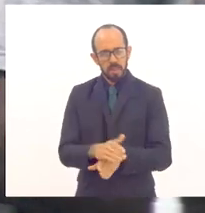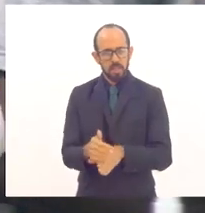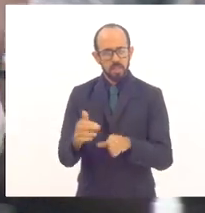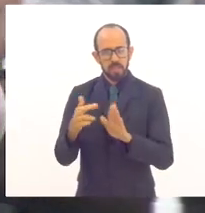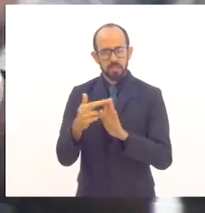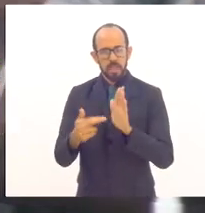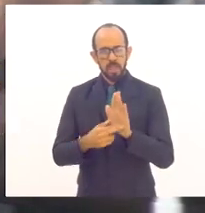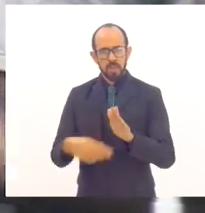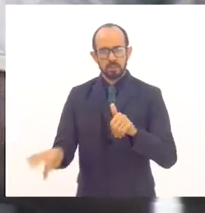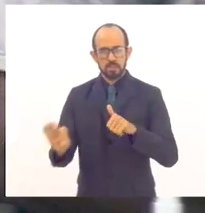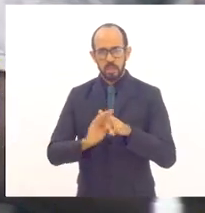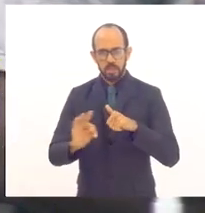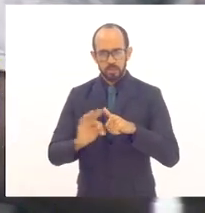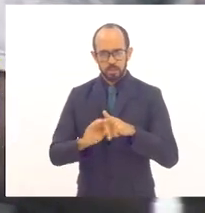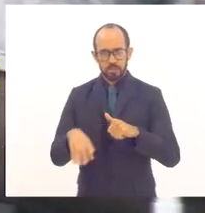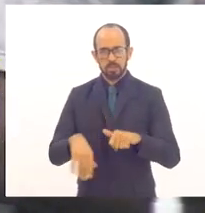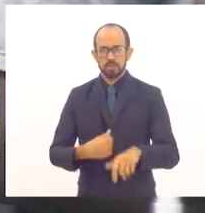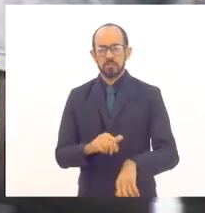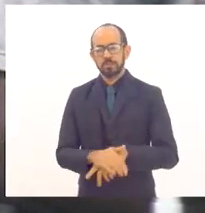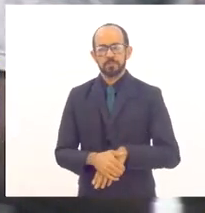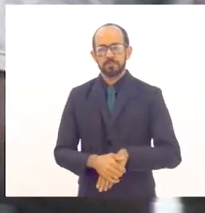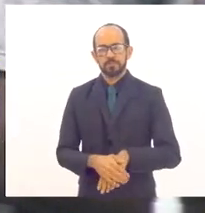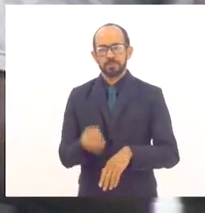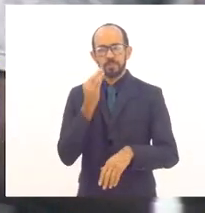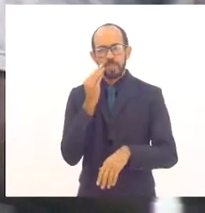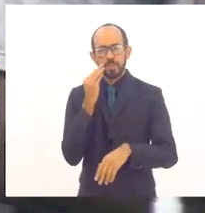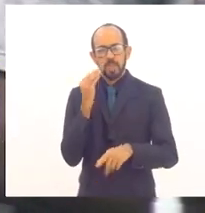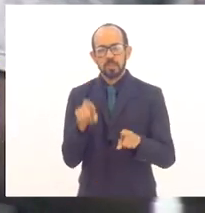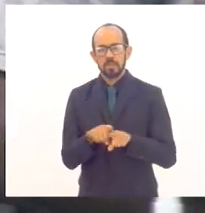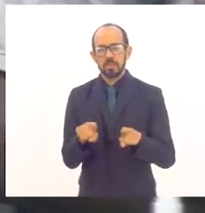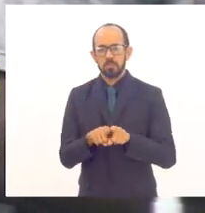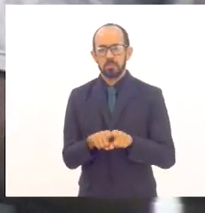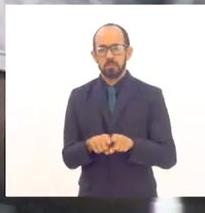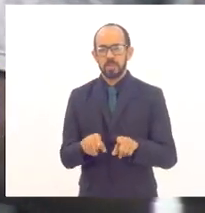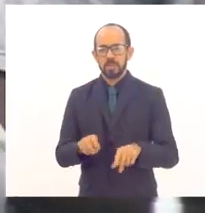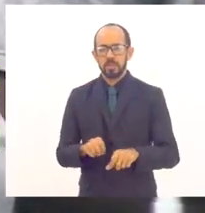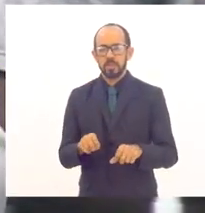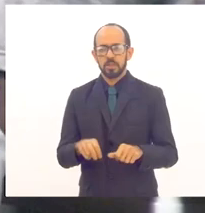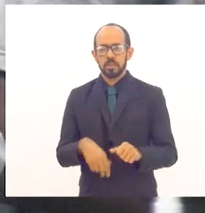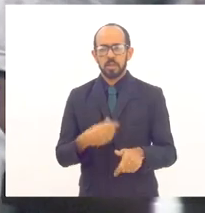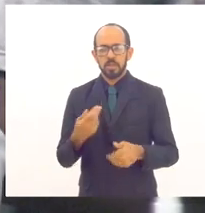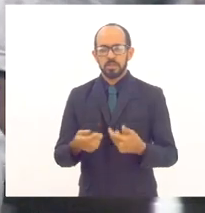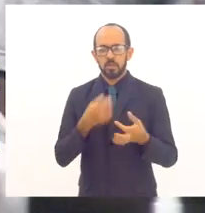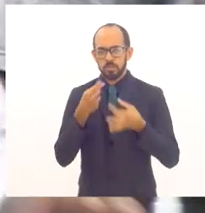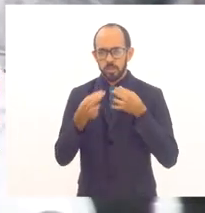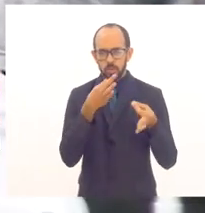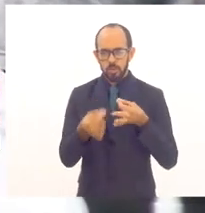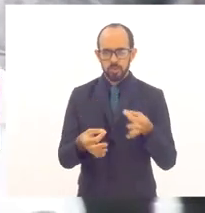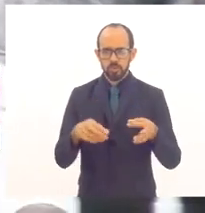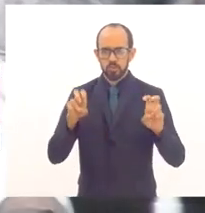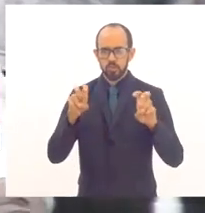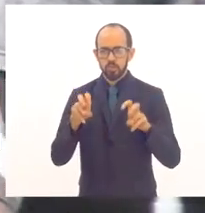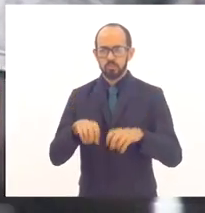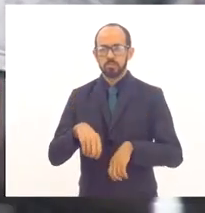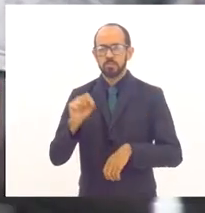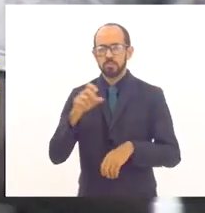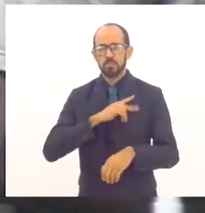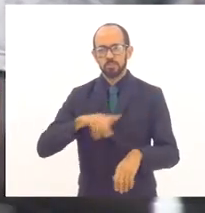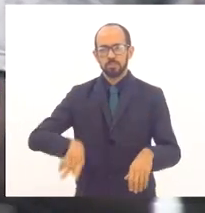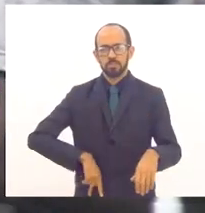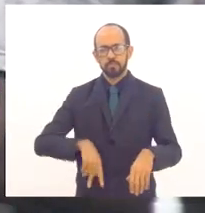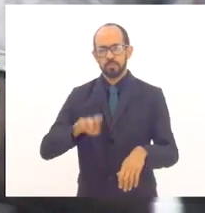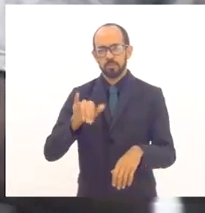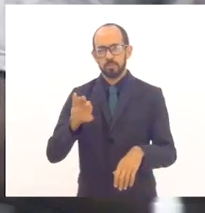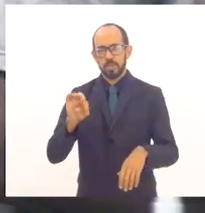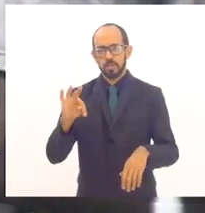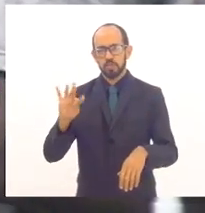que existem. Vamos também, em relação ao que foi levantado pelo presidente Robertinho e